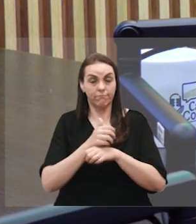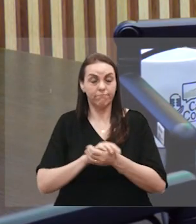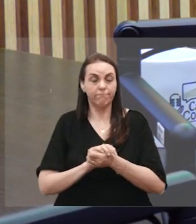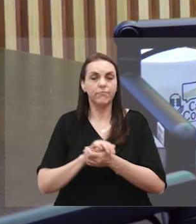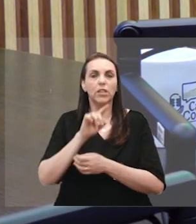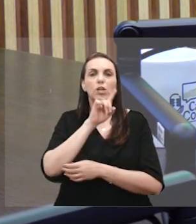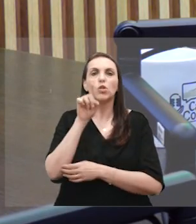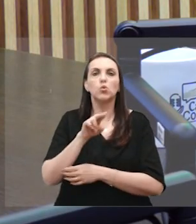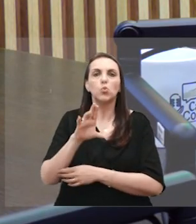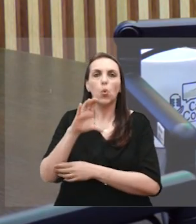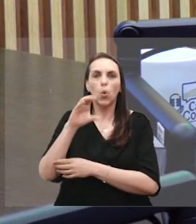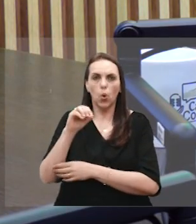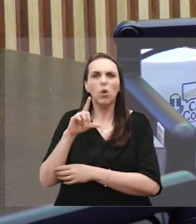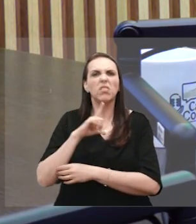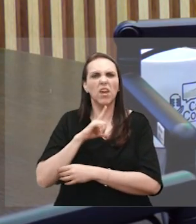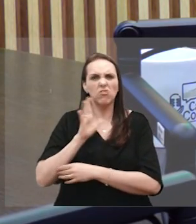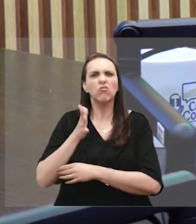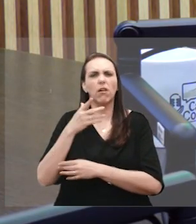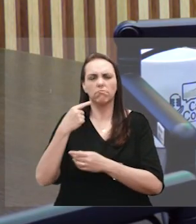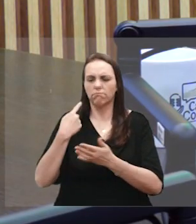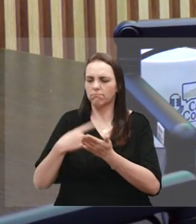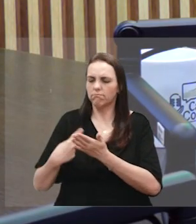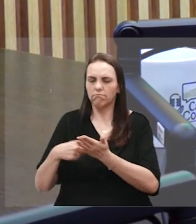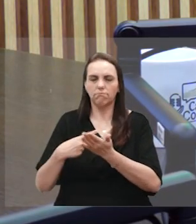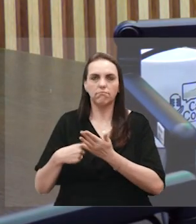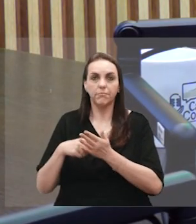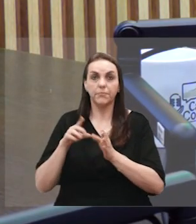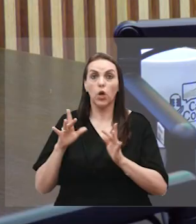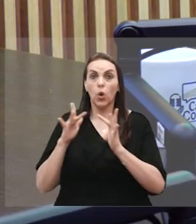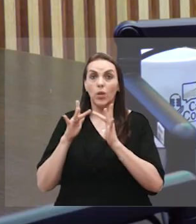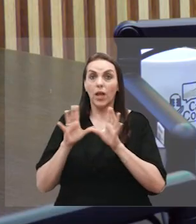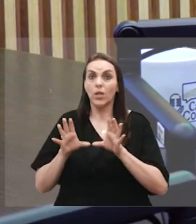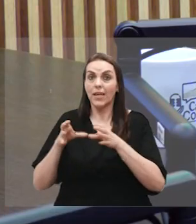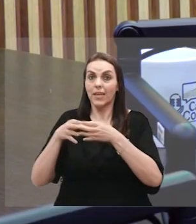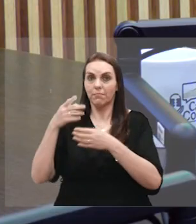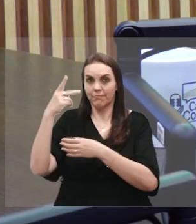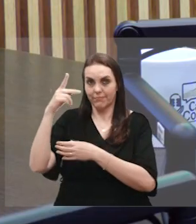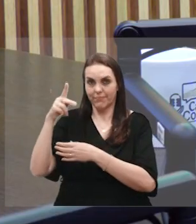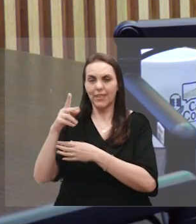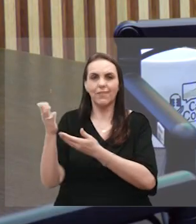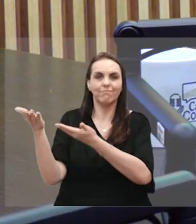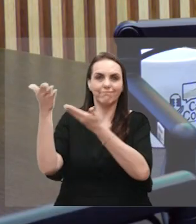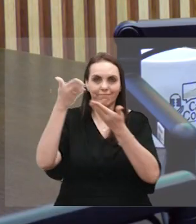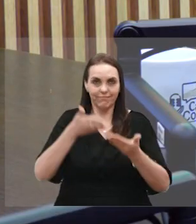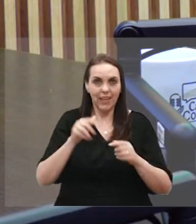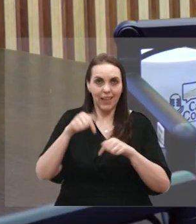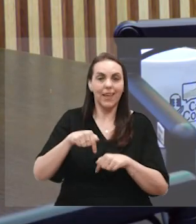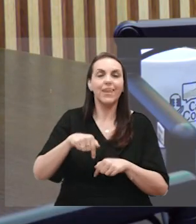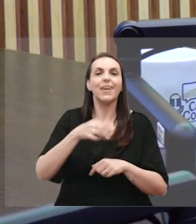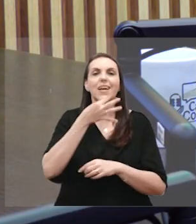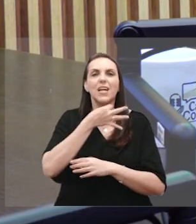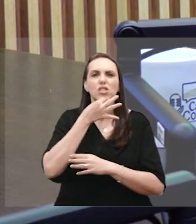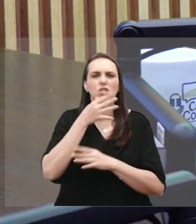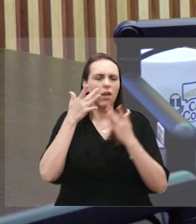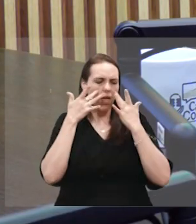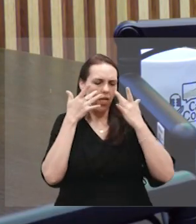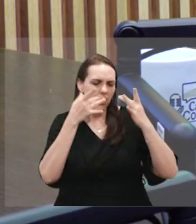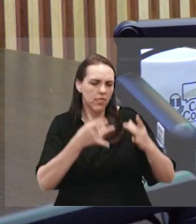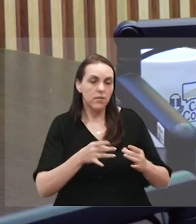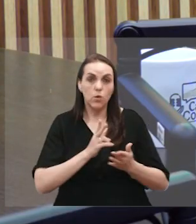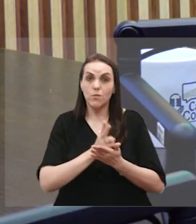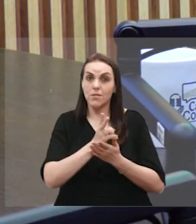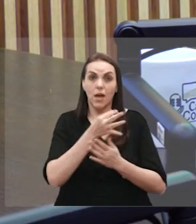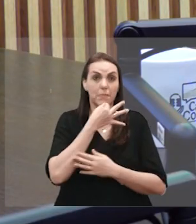emendas, o Zucco já tem engatilhado aí, a gente está em contato com a equipe dele para trazer para Caxias, né? O Zucco sempre teve um olhar atento à nossa Caxias do